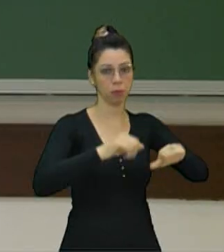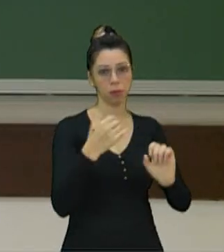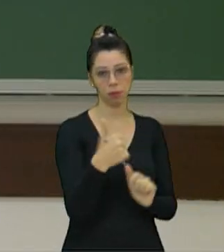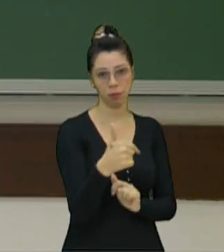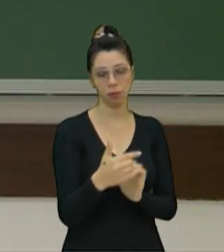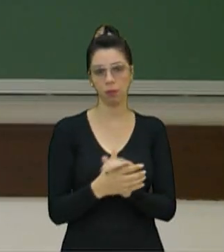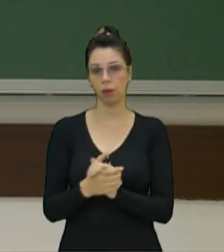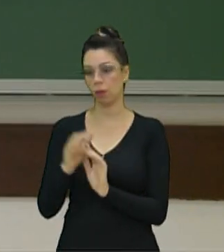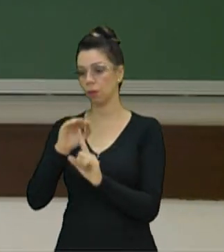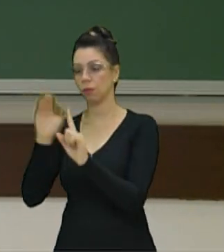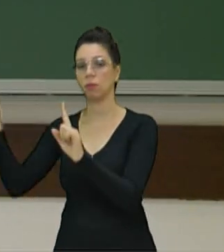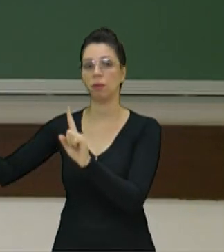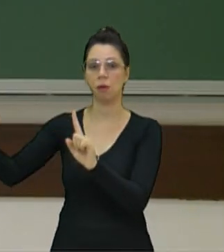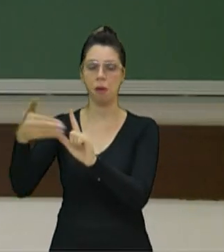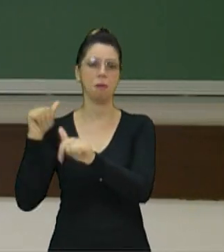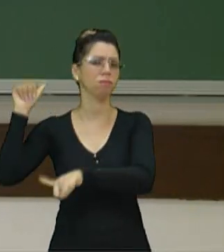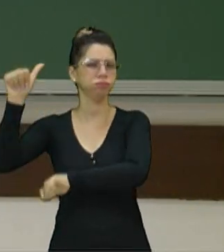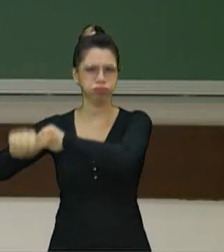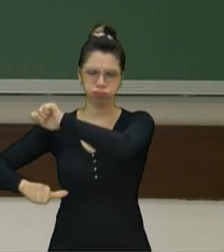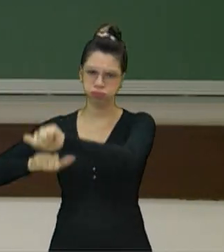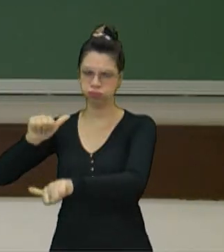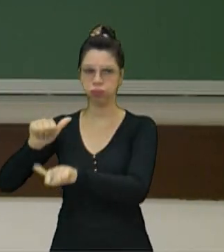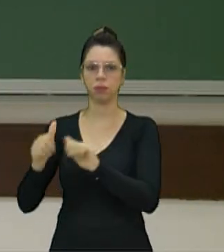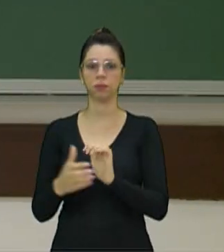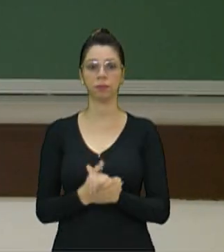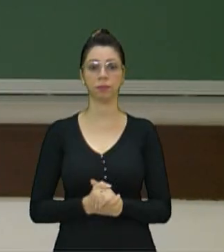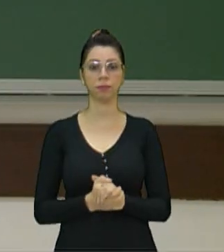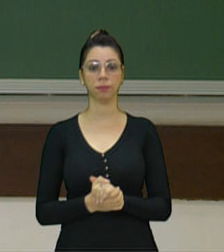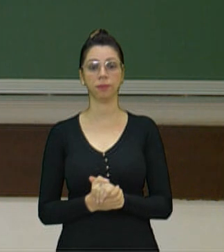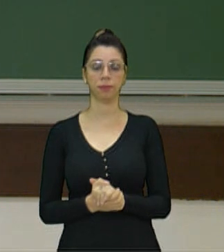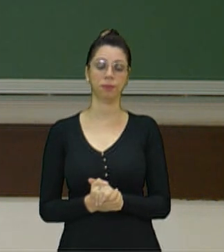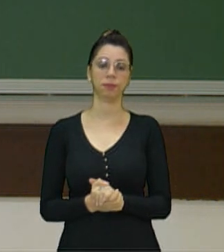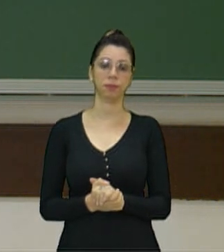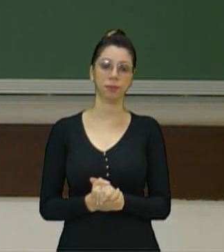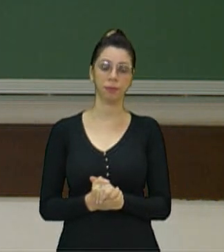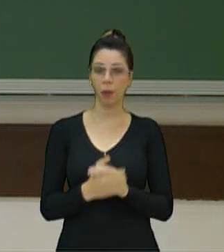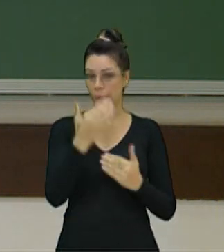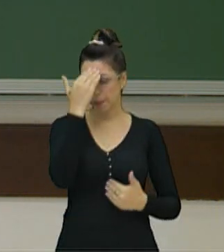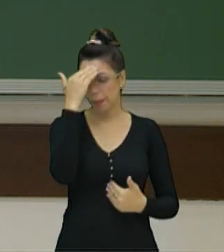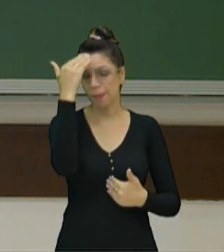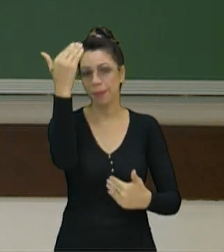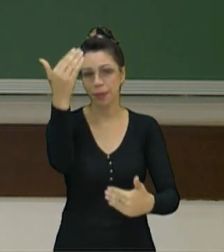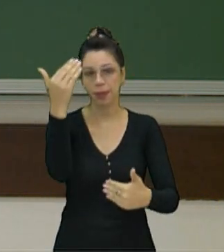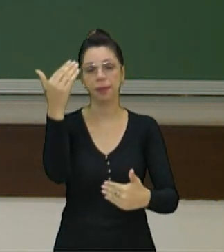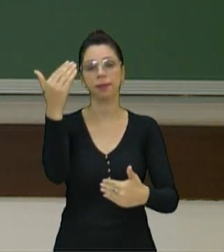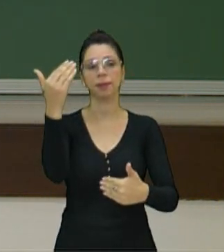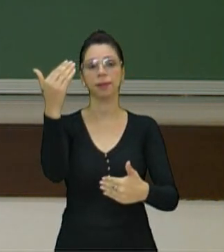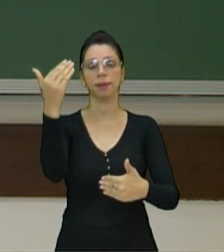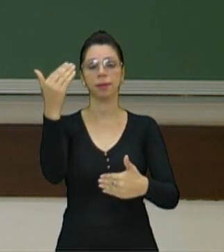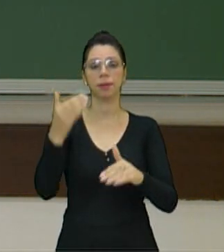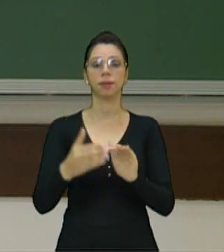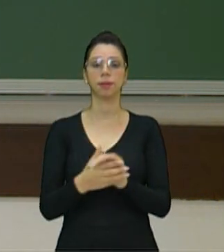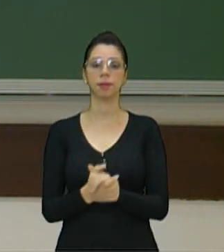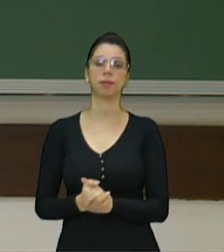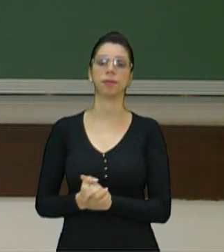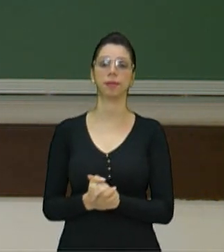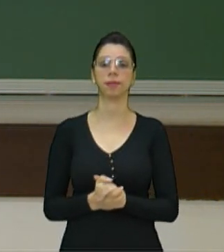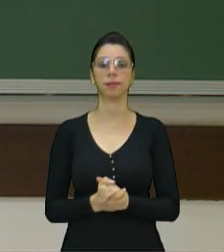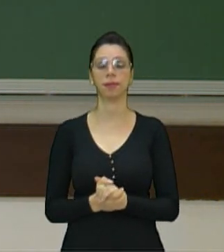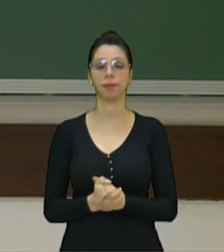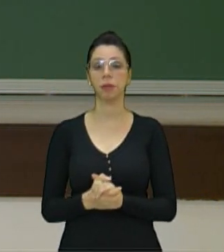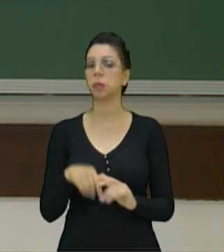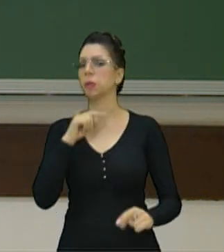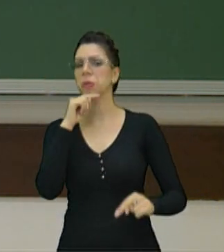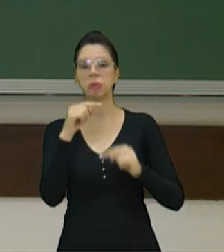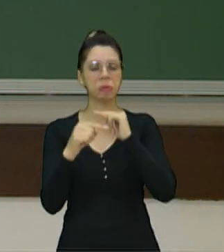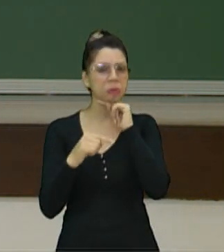indireto com modificações ou metamorfoses. Pessoal, obrigado agradeço mais uma vez.